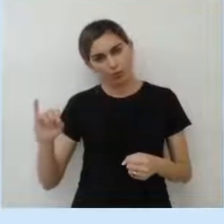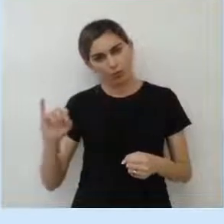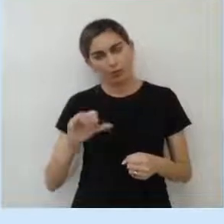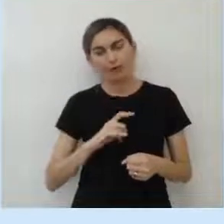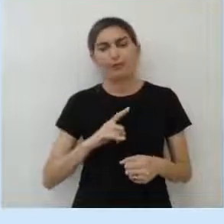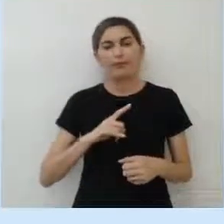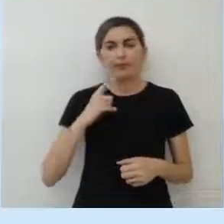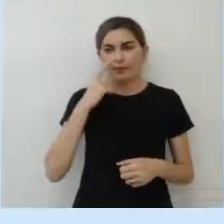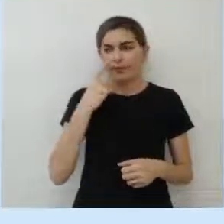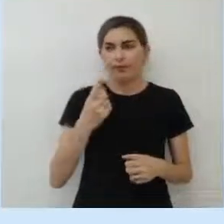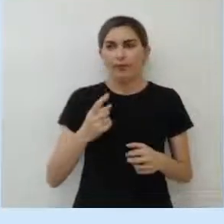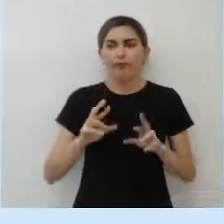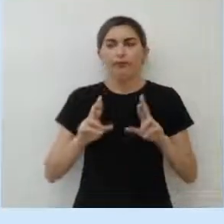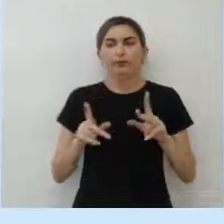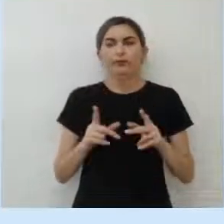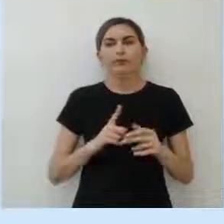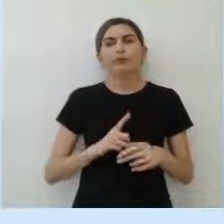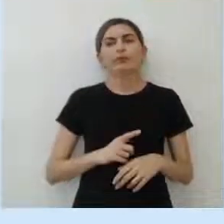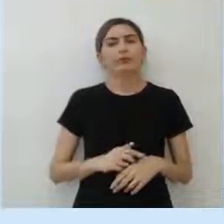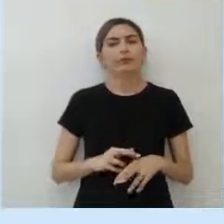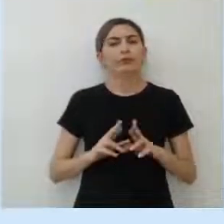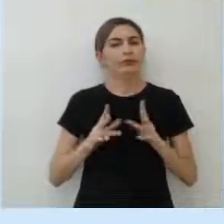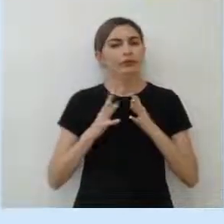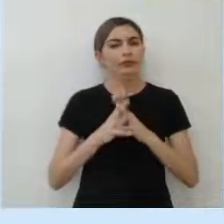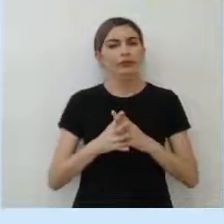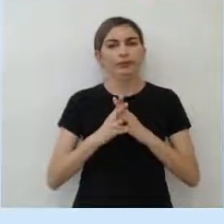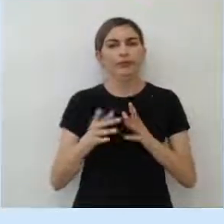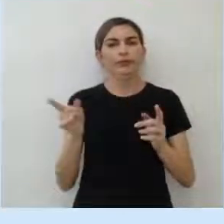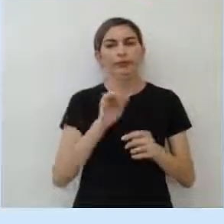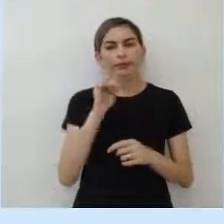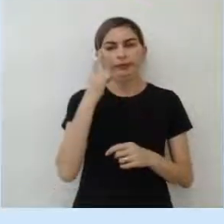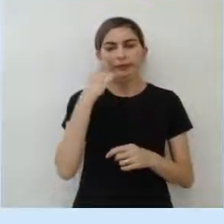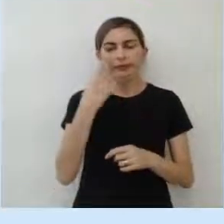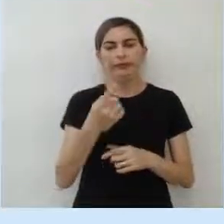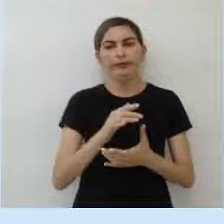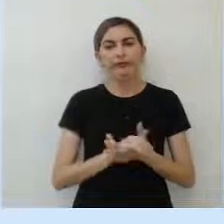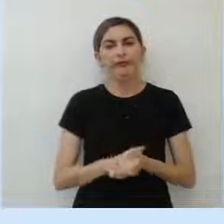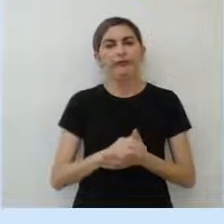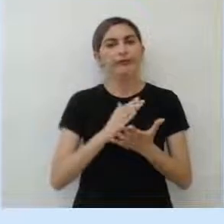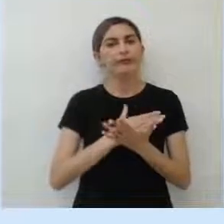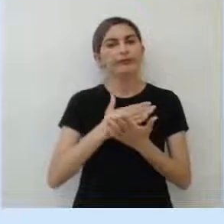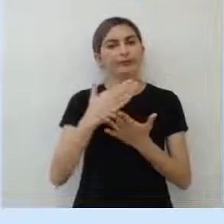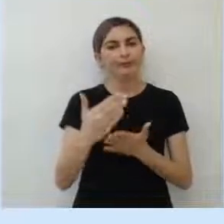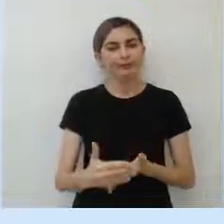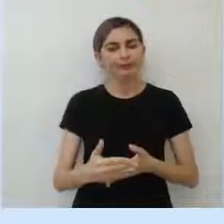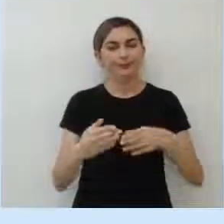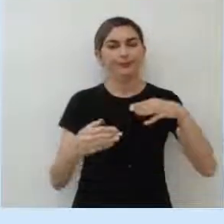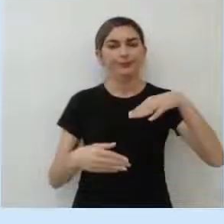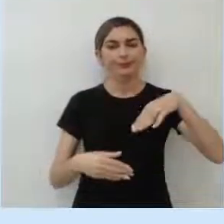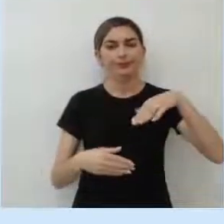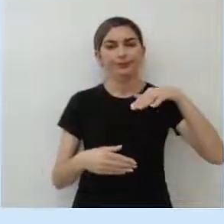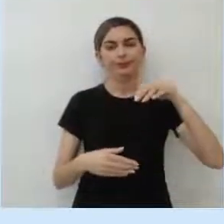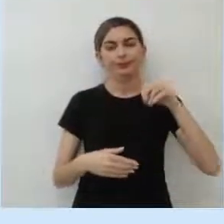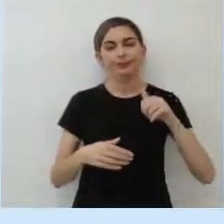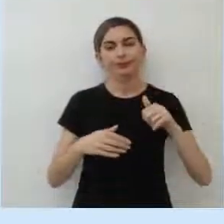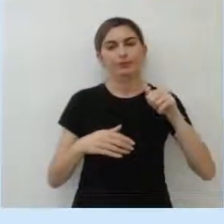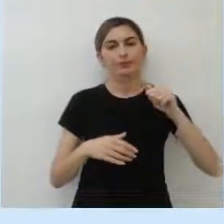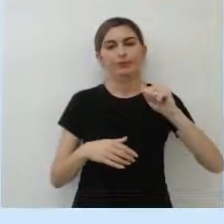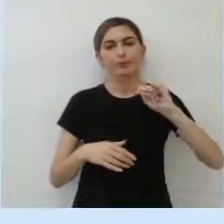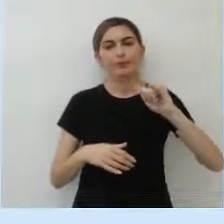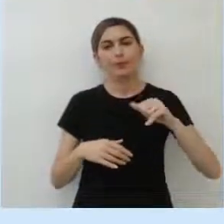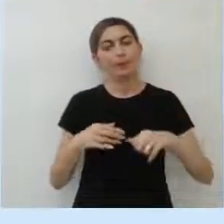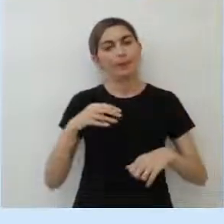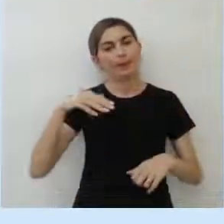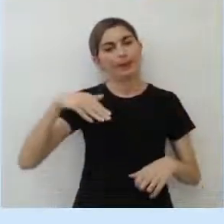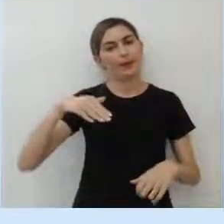Então vamos ver a diferença para a gente não confundir, não errar mais. Então, começando com o mas sem o